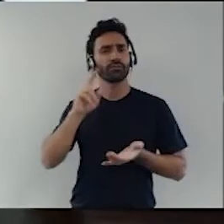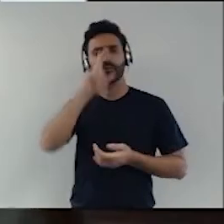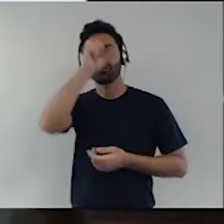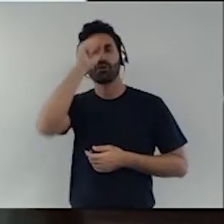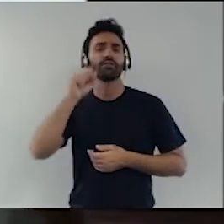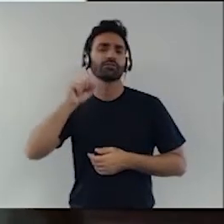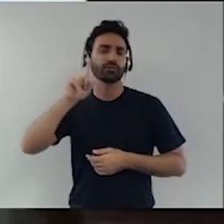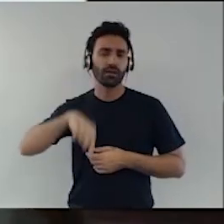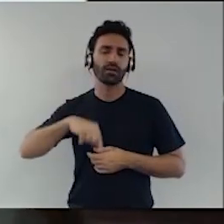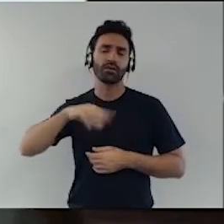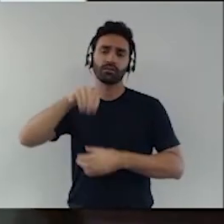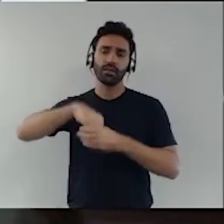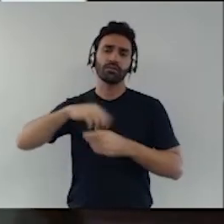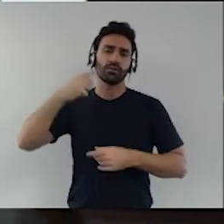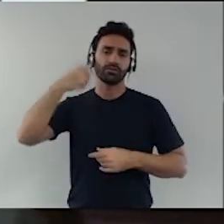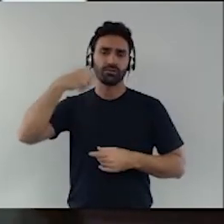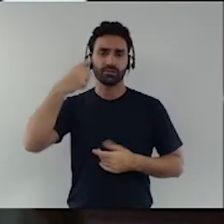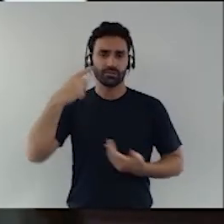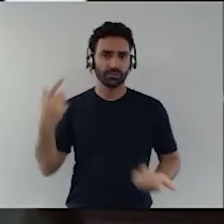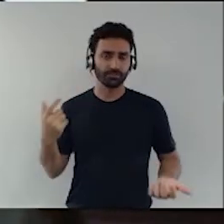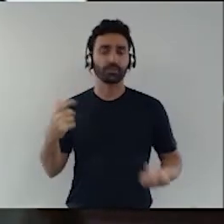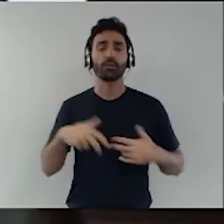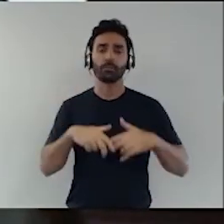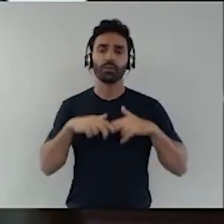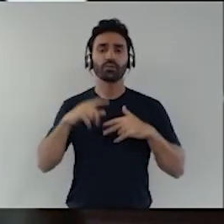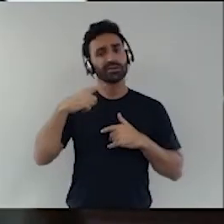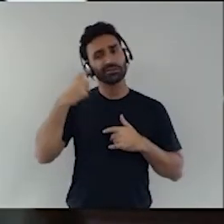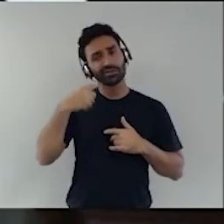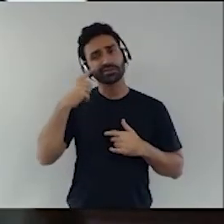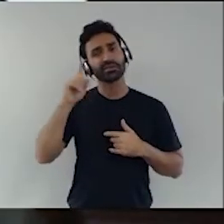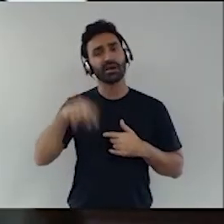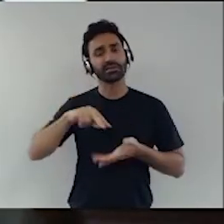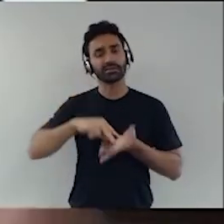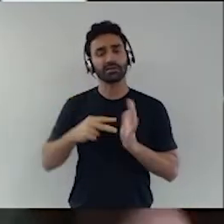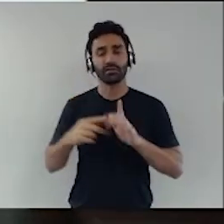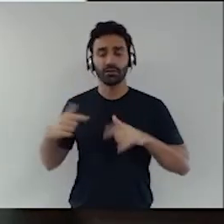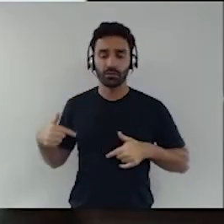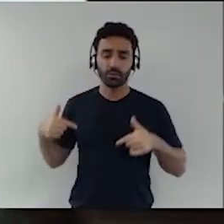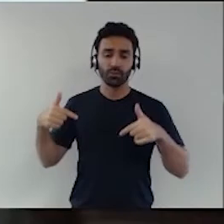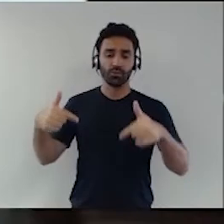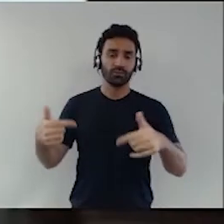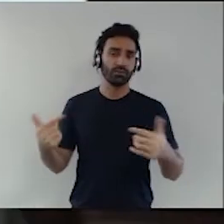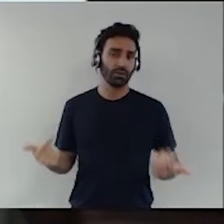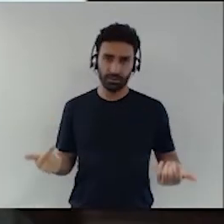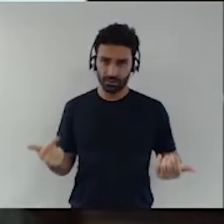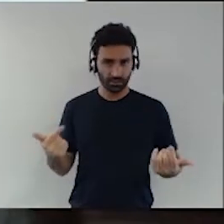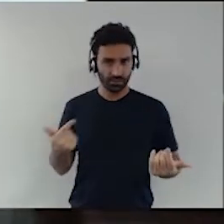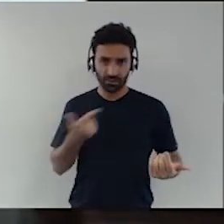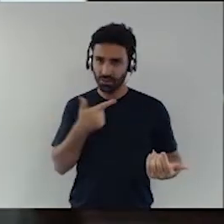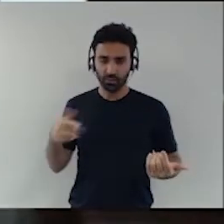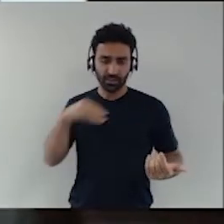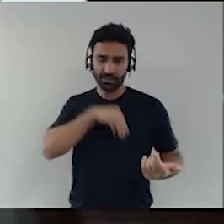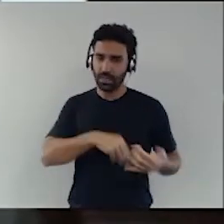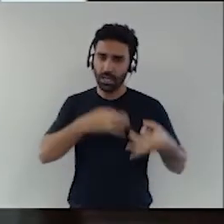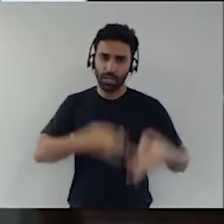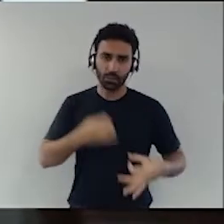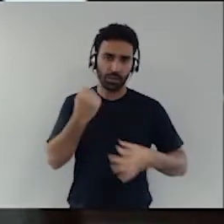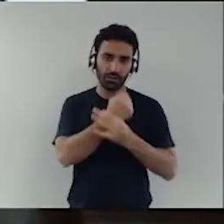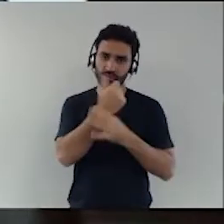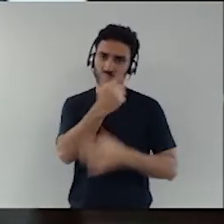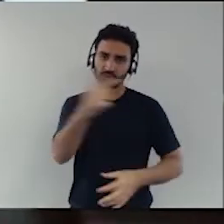na advocacia, né? O advogado é, sobretudo, um lutador que não tem o final do mês garantido, né? Isso faz a